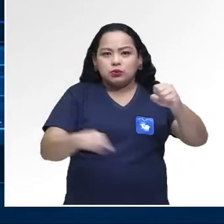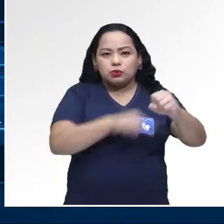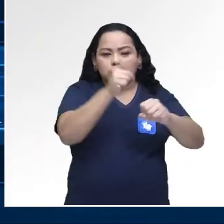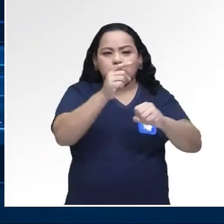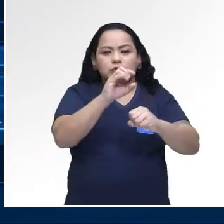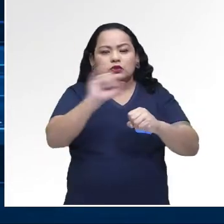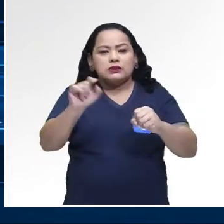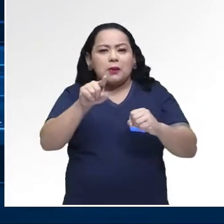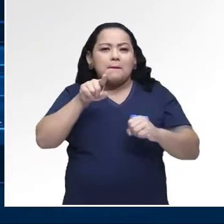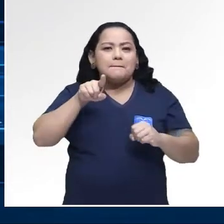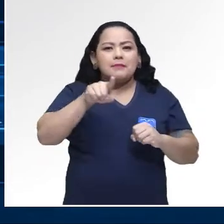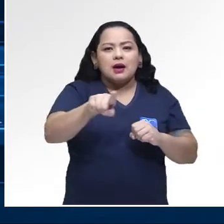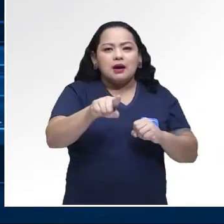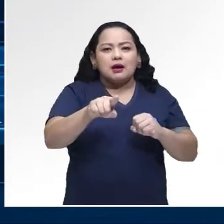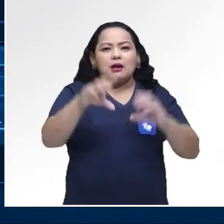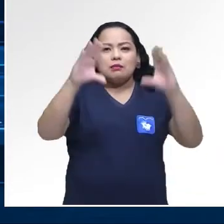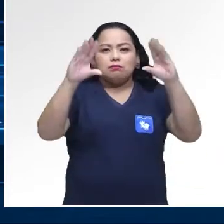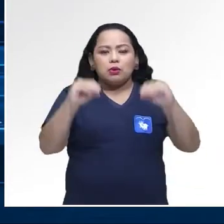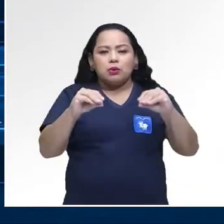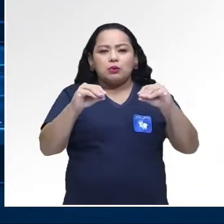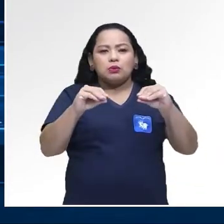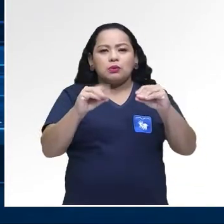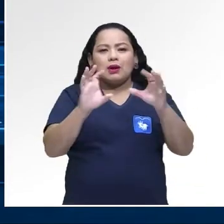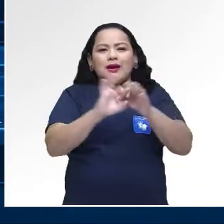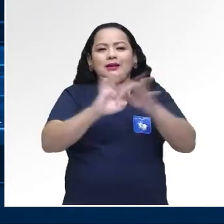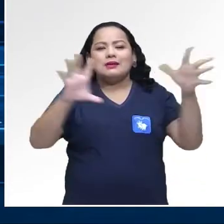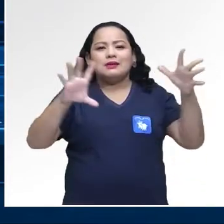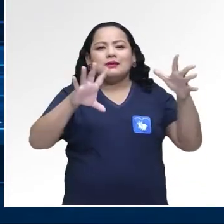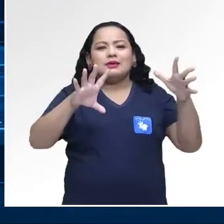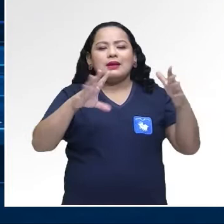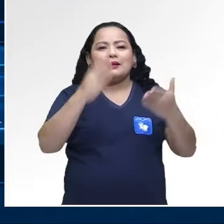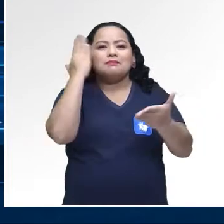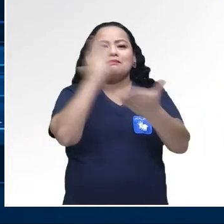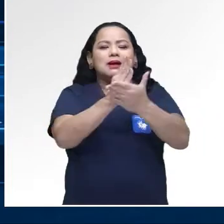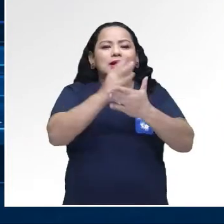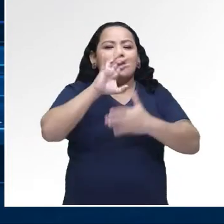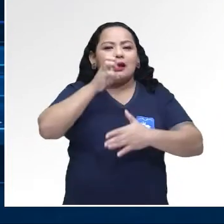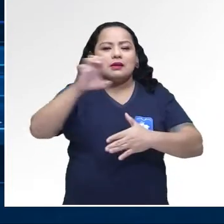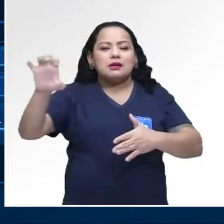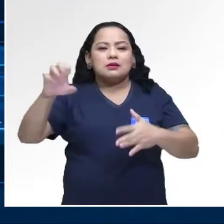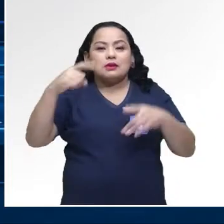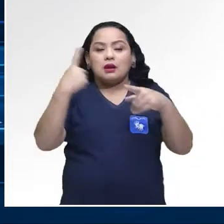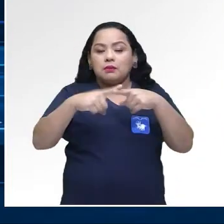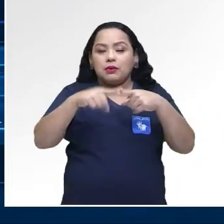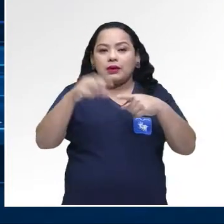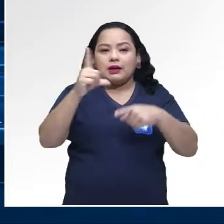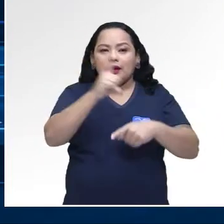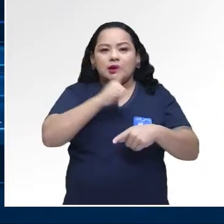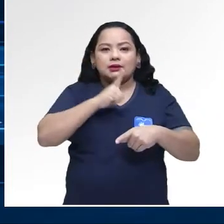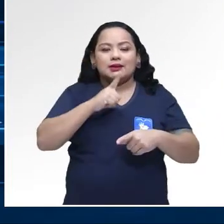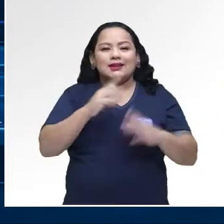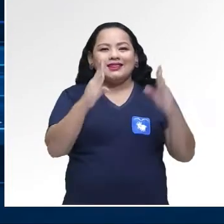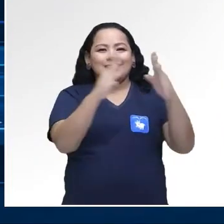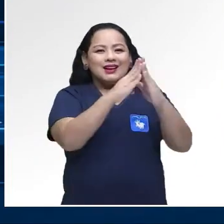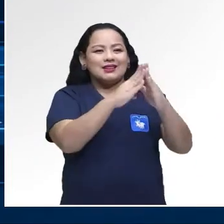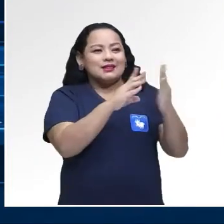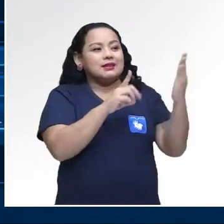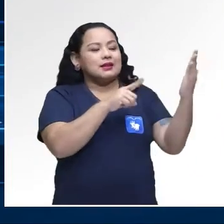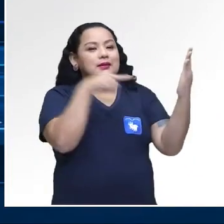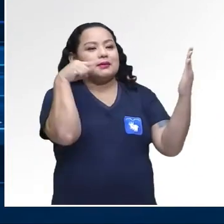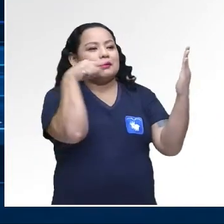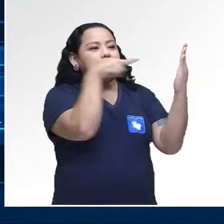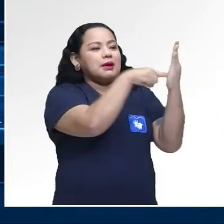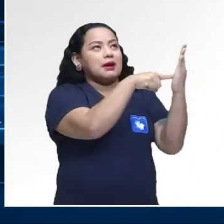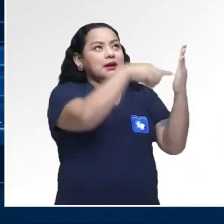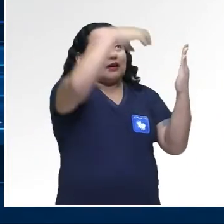aquele interruptor, o circuito fica aberto e aí corta a corrente elétrica, né? Por isso que a gente tem um interruptor na nossa casa. Quando a gente vai